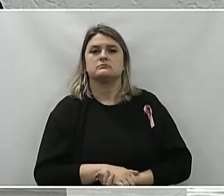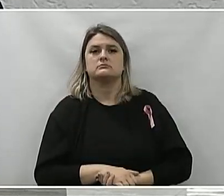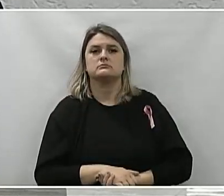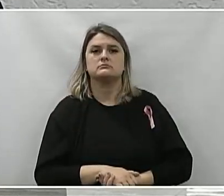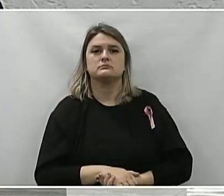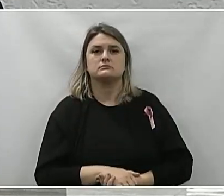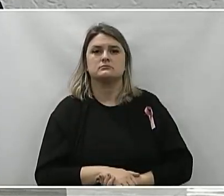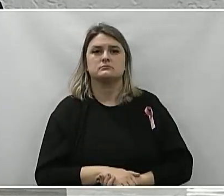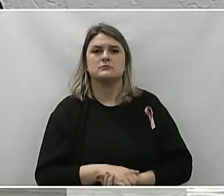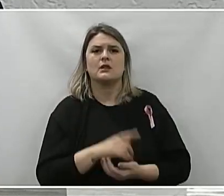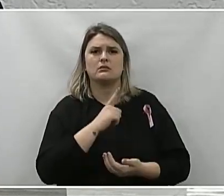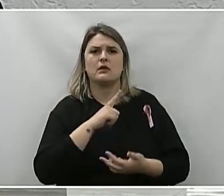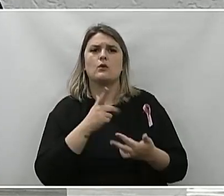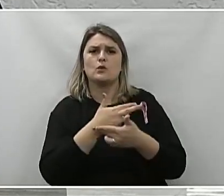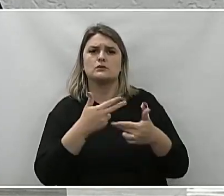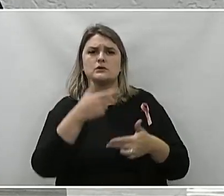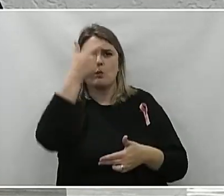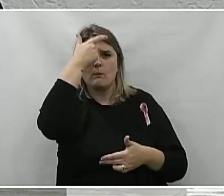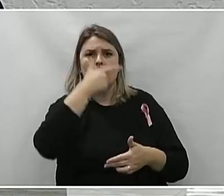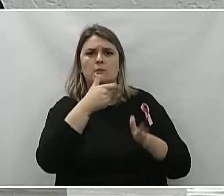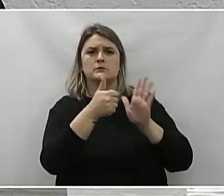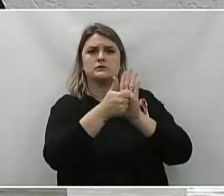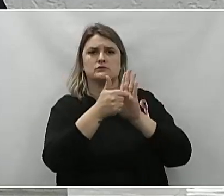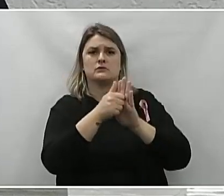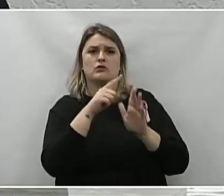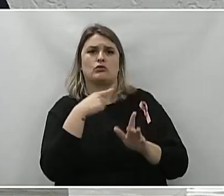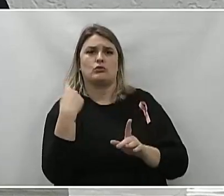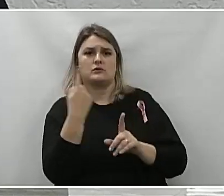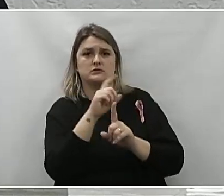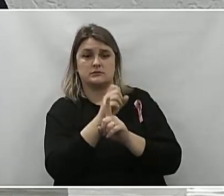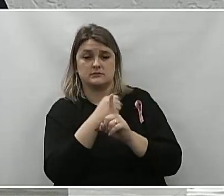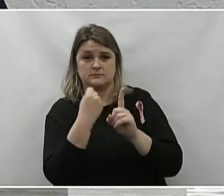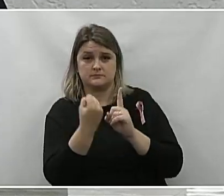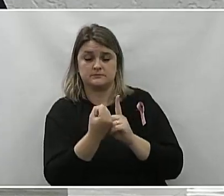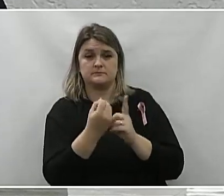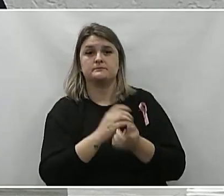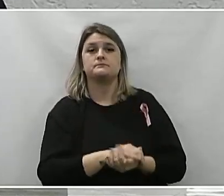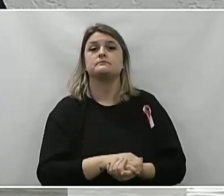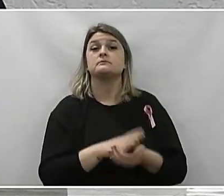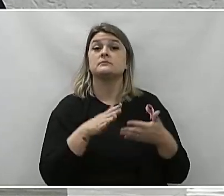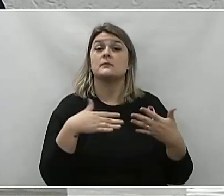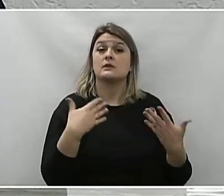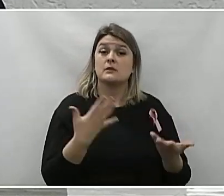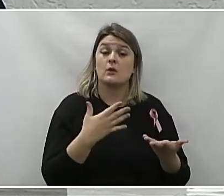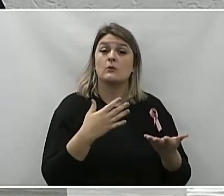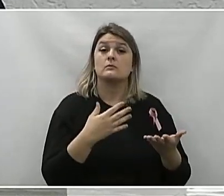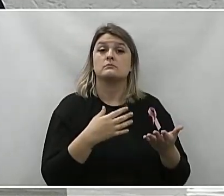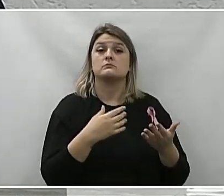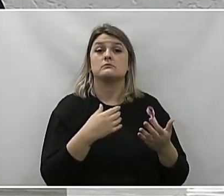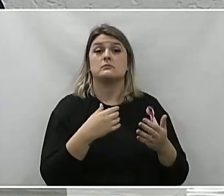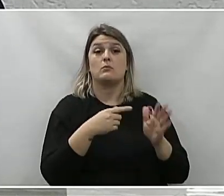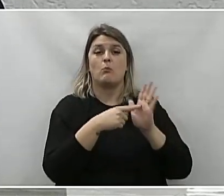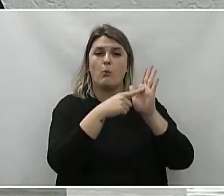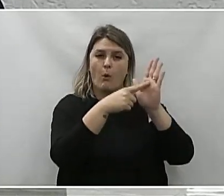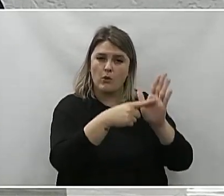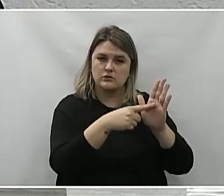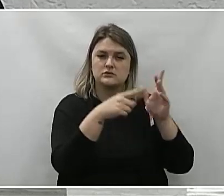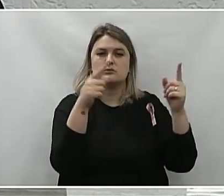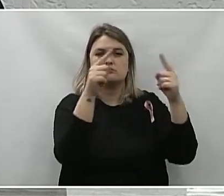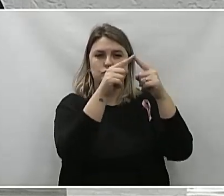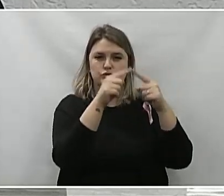ternalidades positivas à sociedade nessas condições evidenciadas as razões